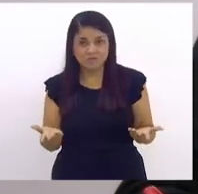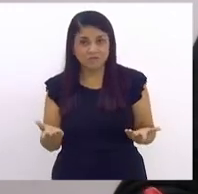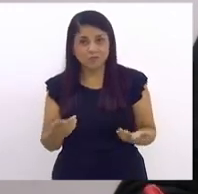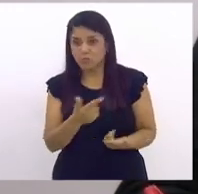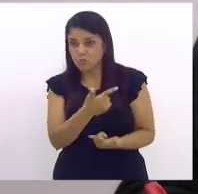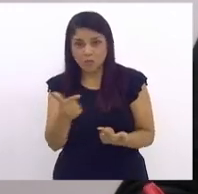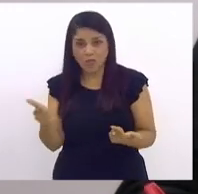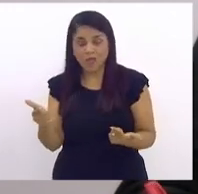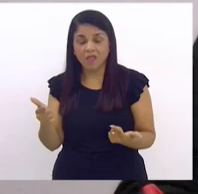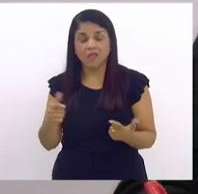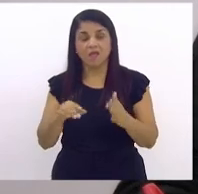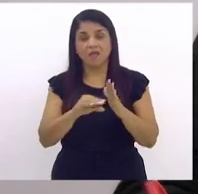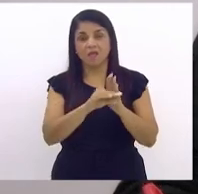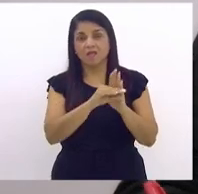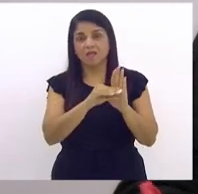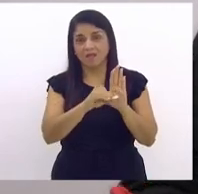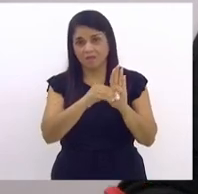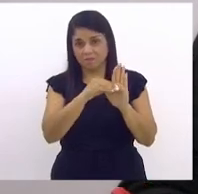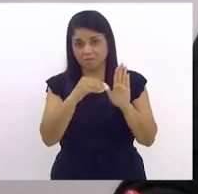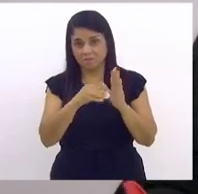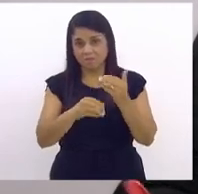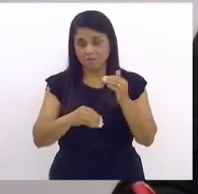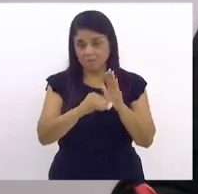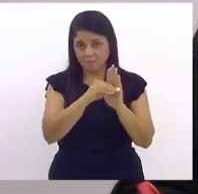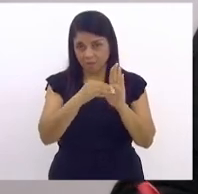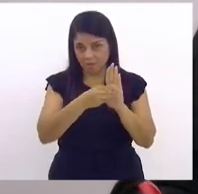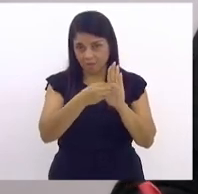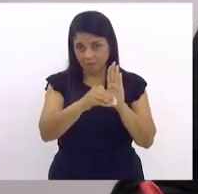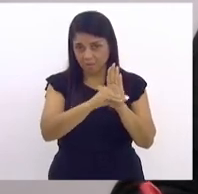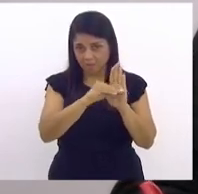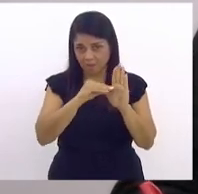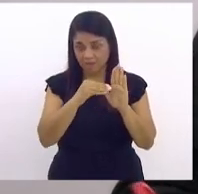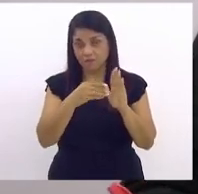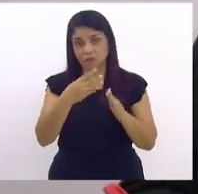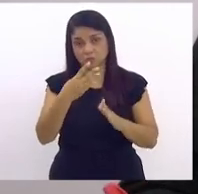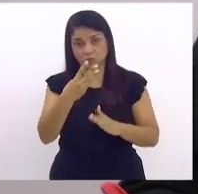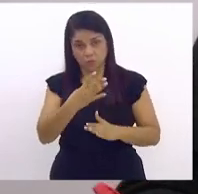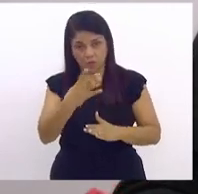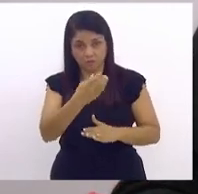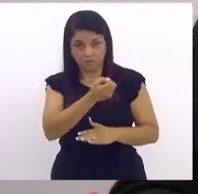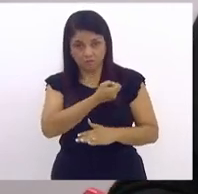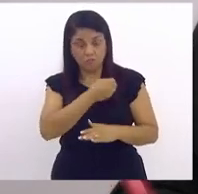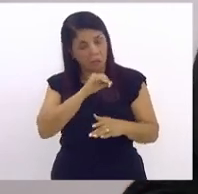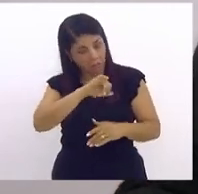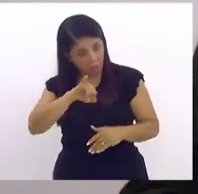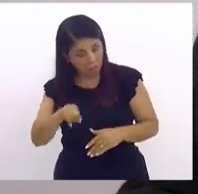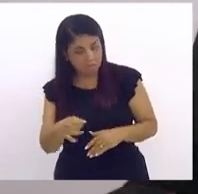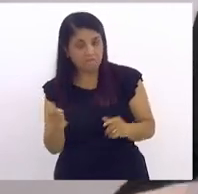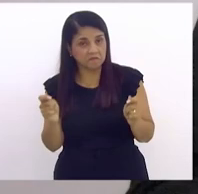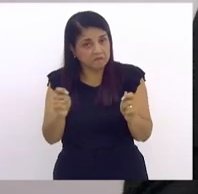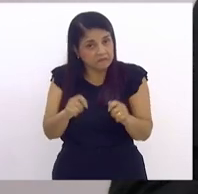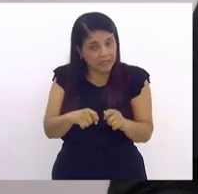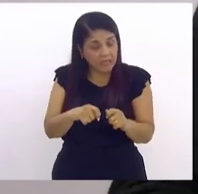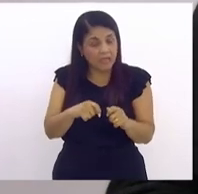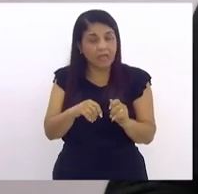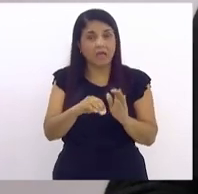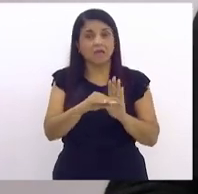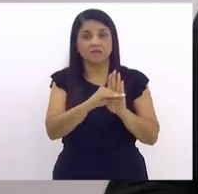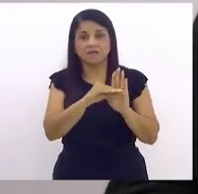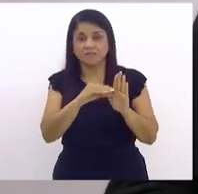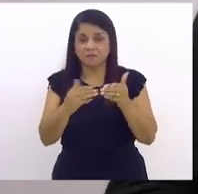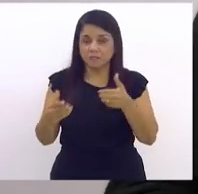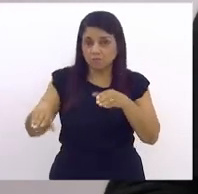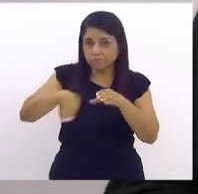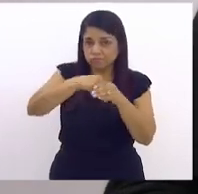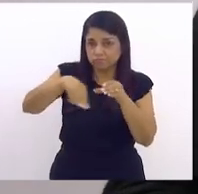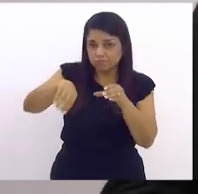a emenda número 4, penso até ser uma emenda que a gente pode, de alguma maneira, aproveitar, mas as emendas